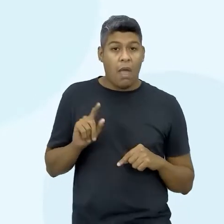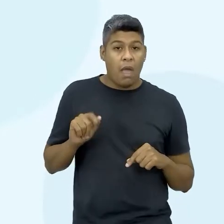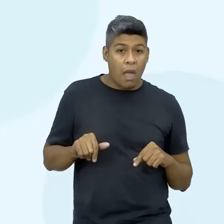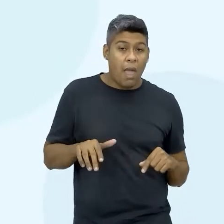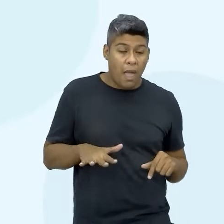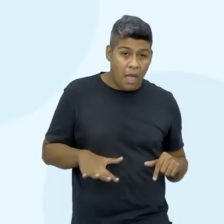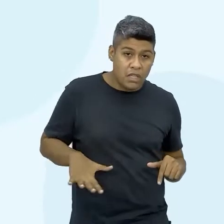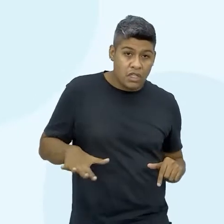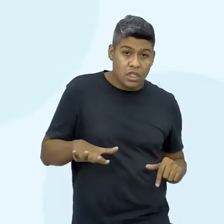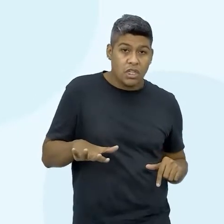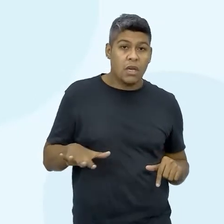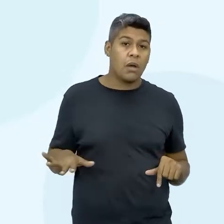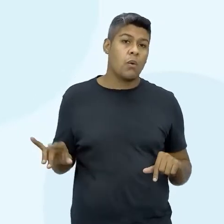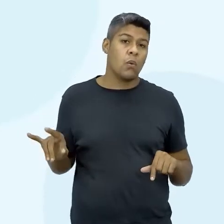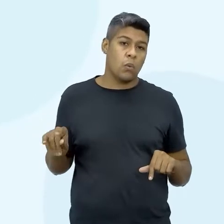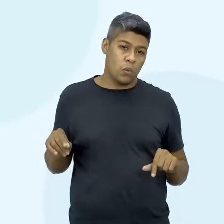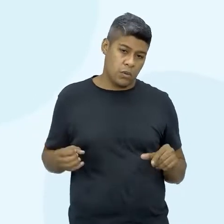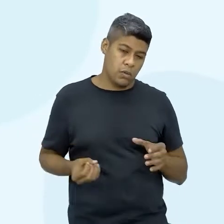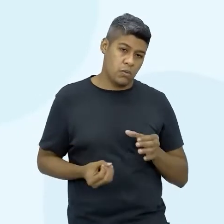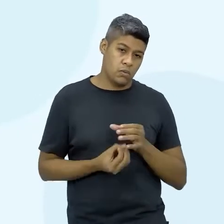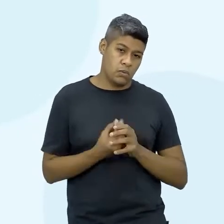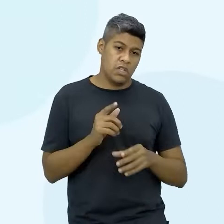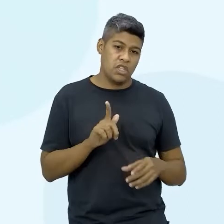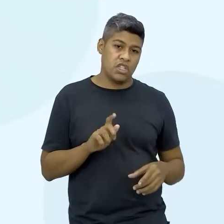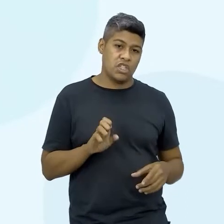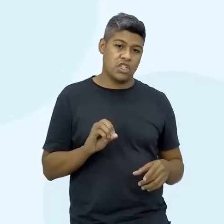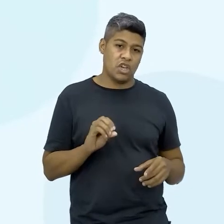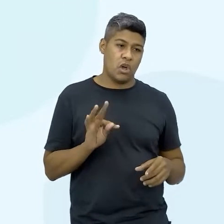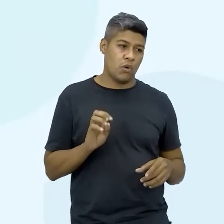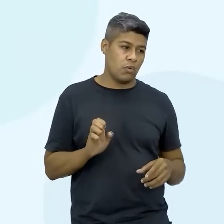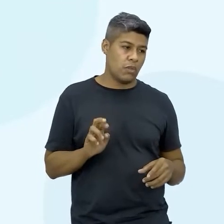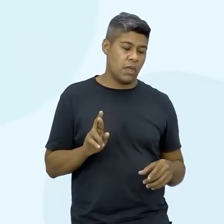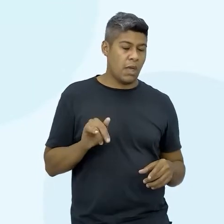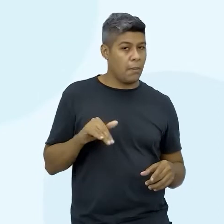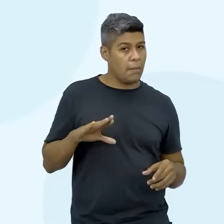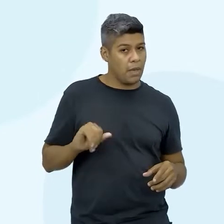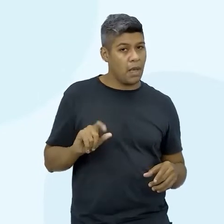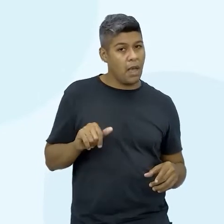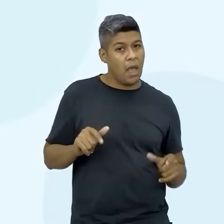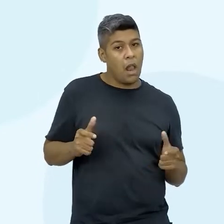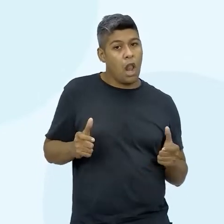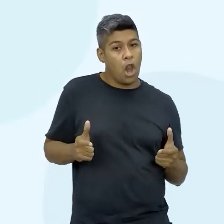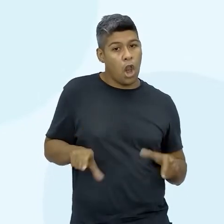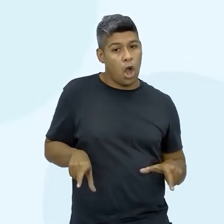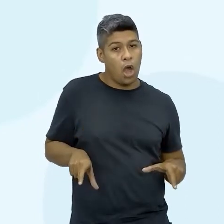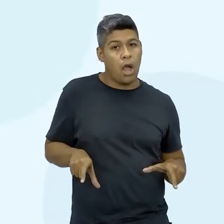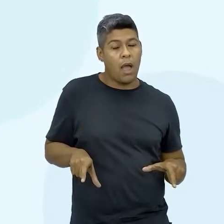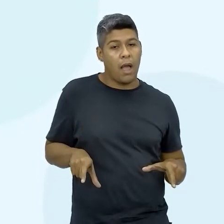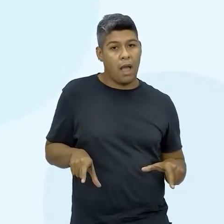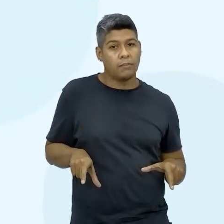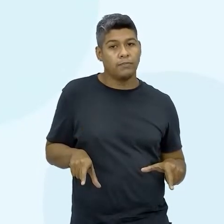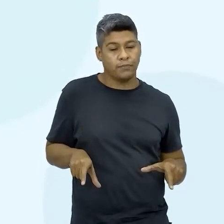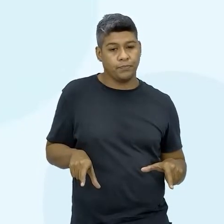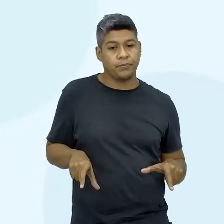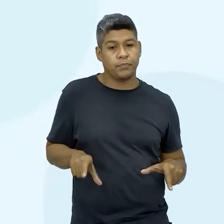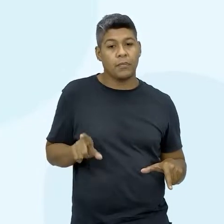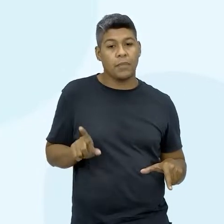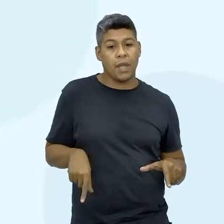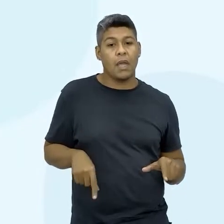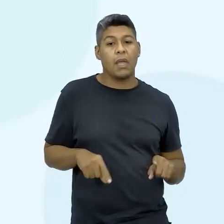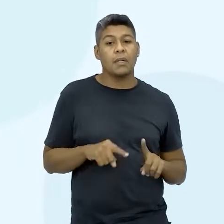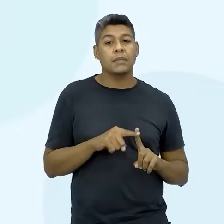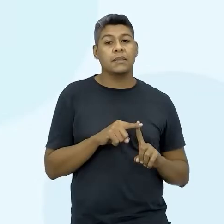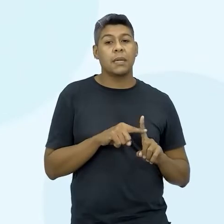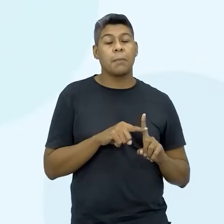né, se fosse para a gente construir uma geotérmica, seria o lugar mais viável. Note que aqui as temperaturas são maiores e,